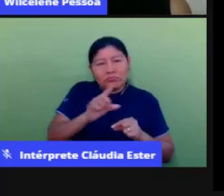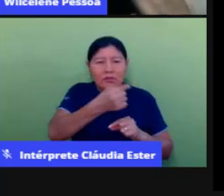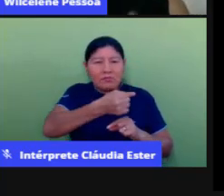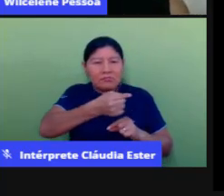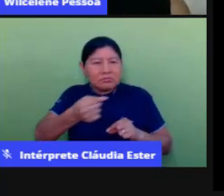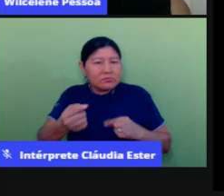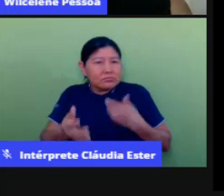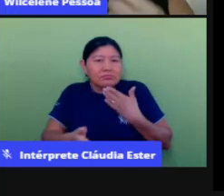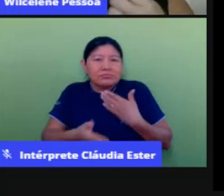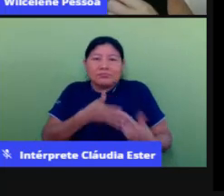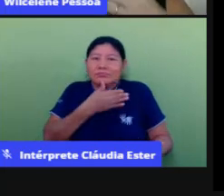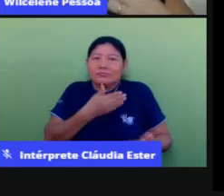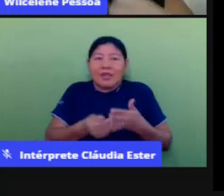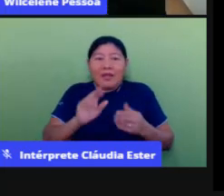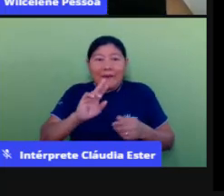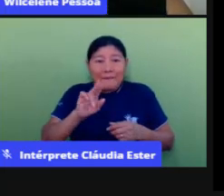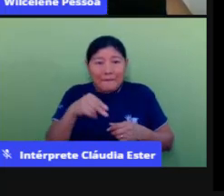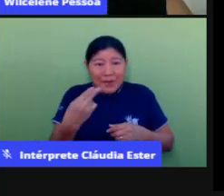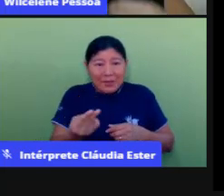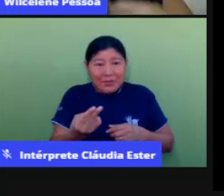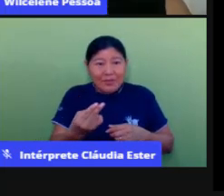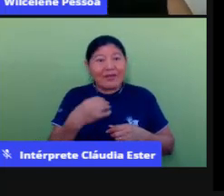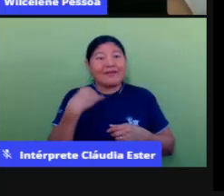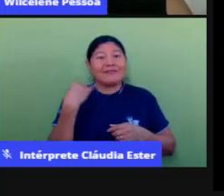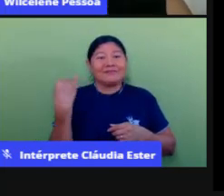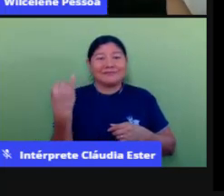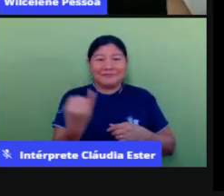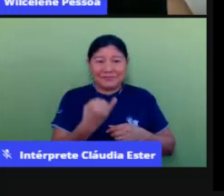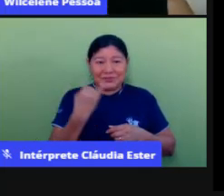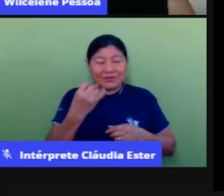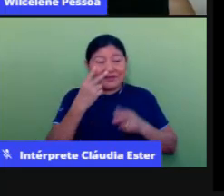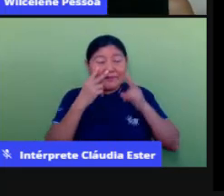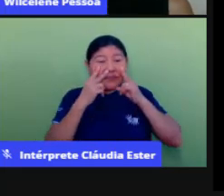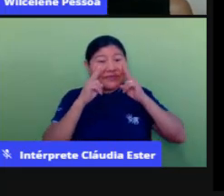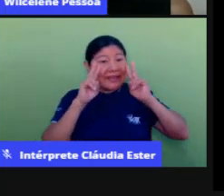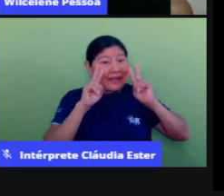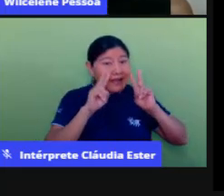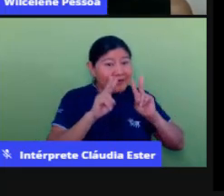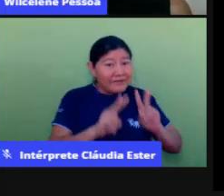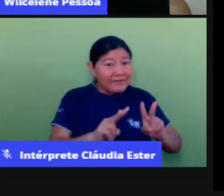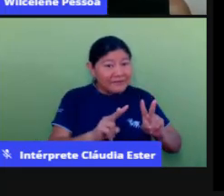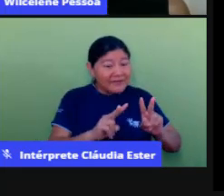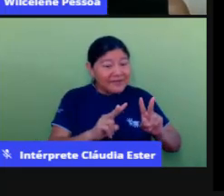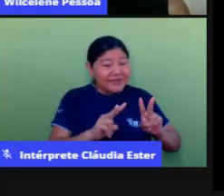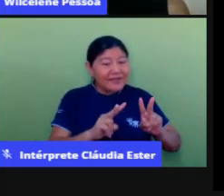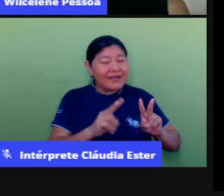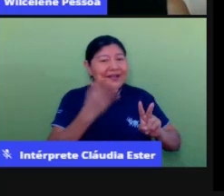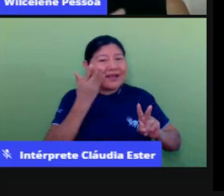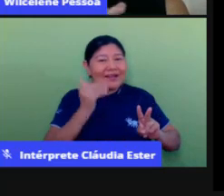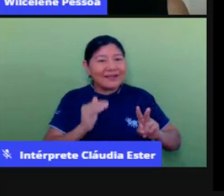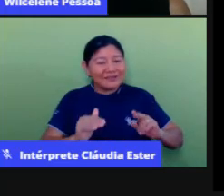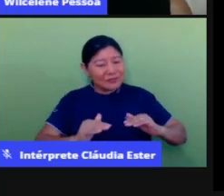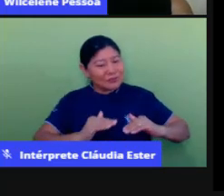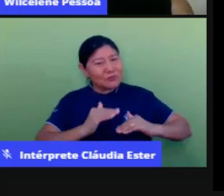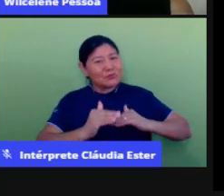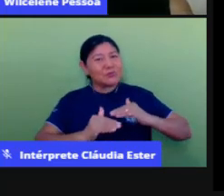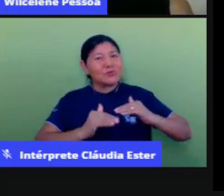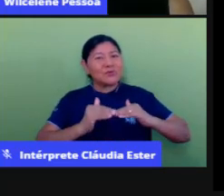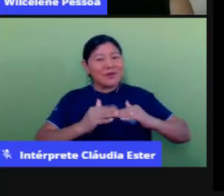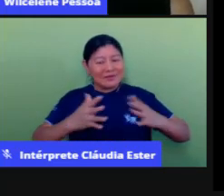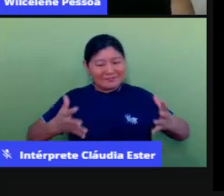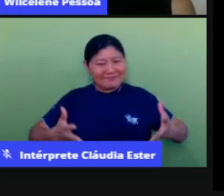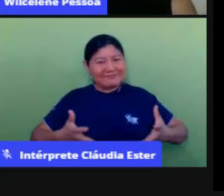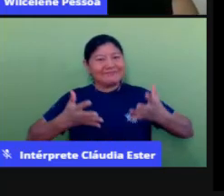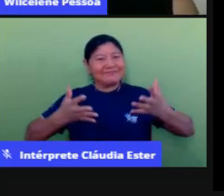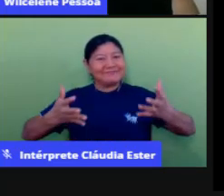vem. Para nós que sabemos o que queremos, né? É a expressão da criança, daquilo que naquele momento